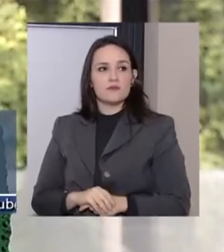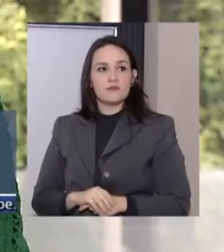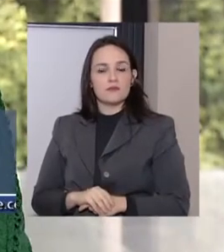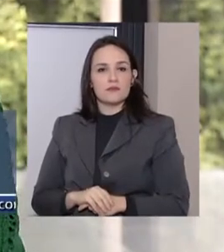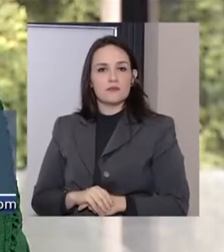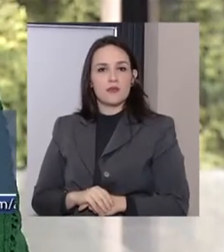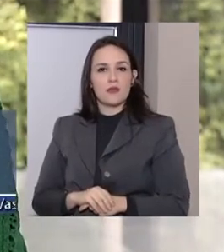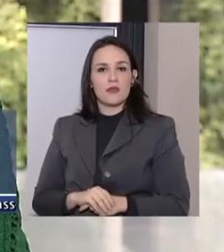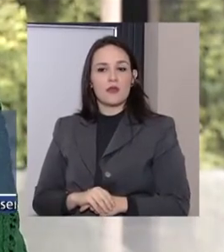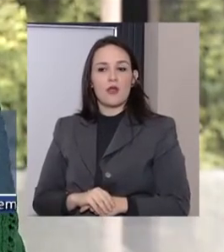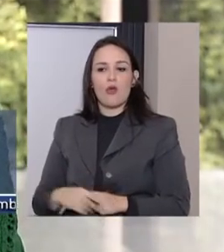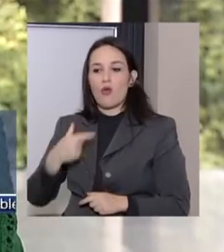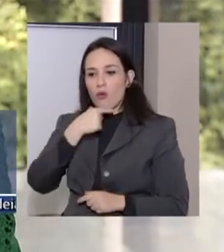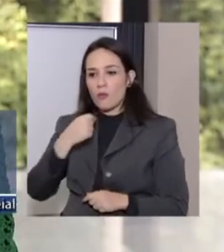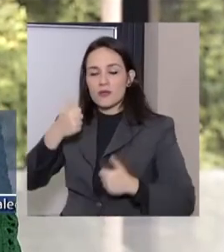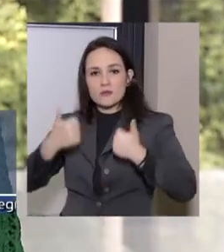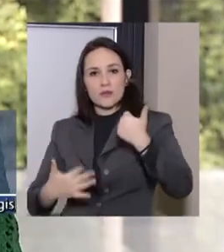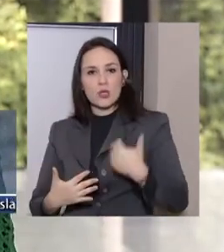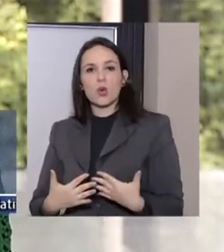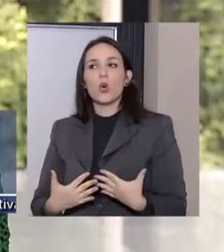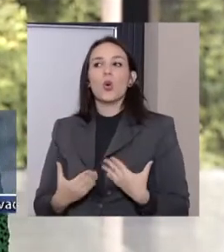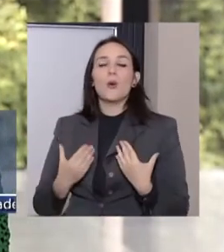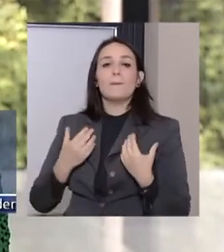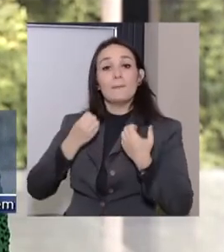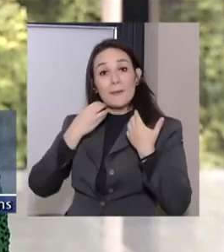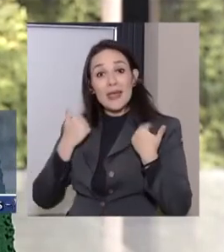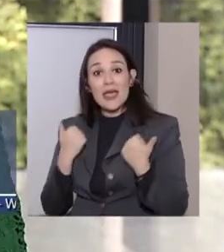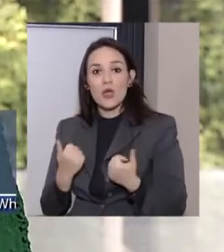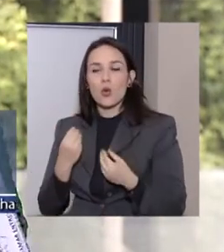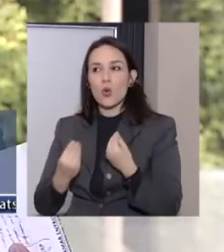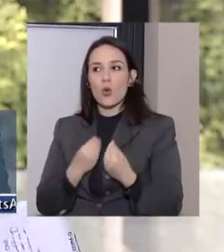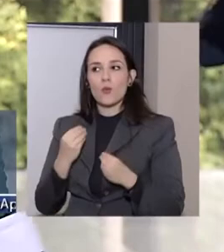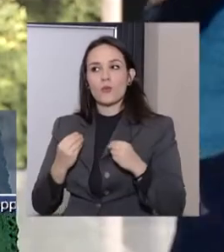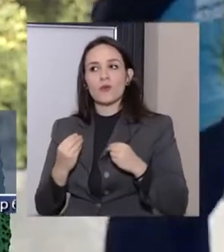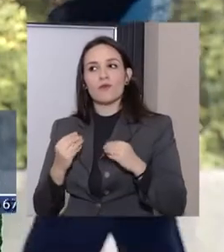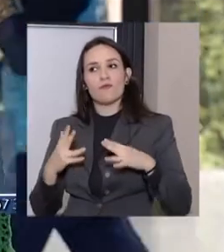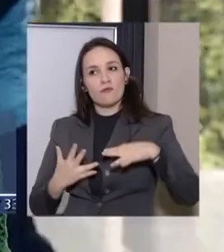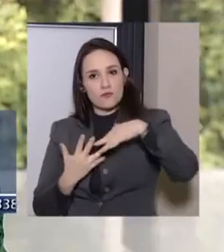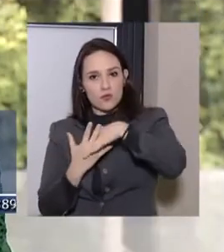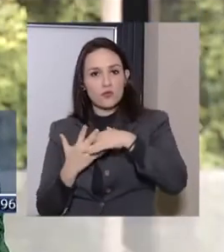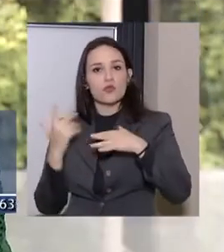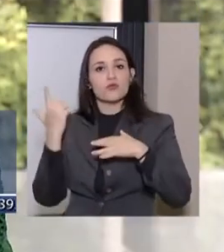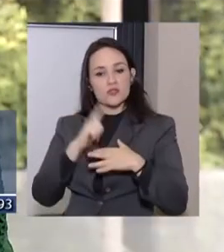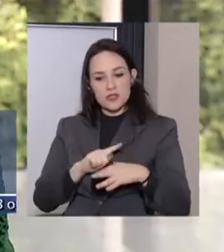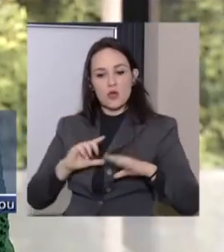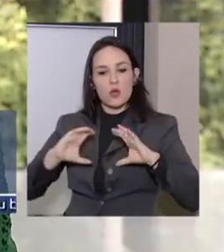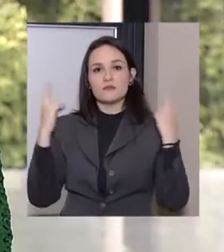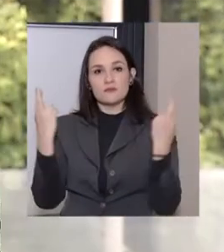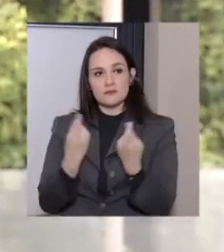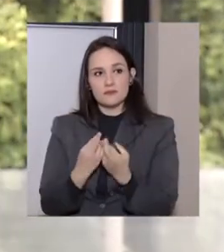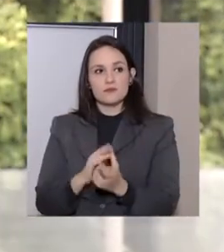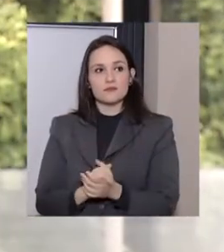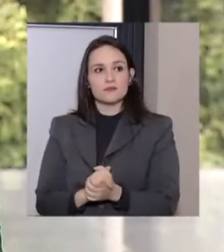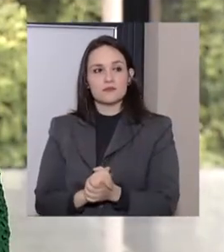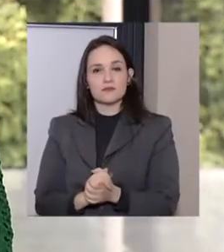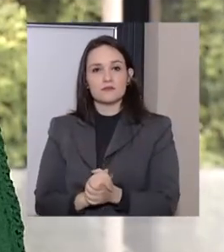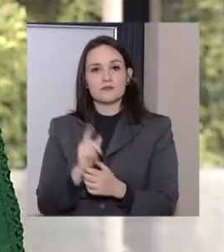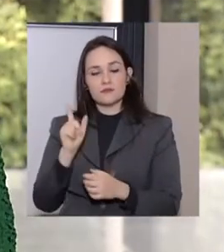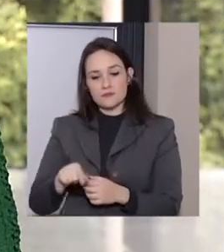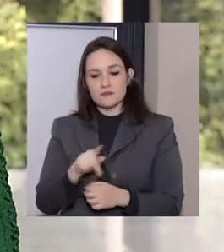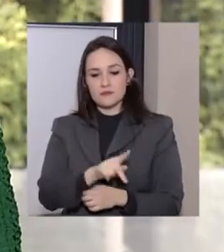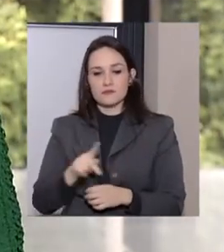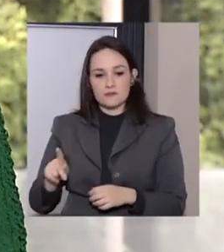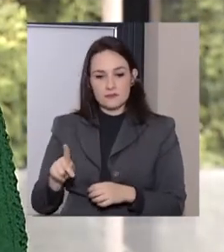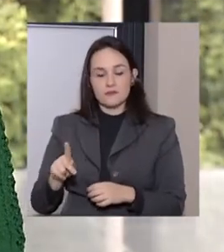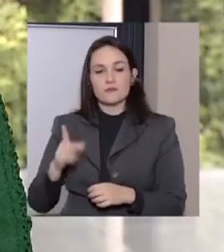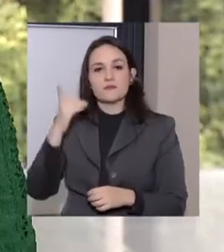ampla explicação de que forma a Universidade Federal se comportou nesse momento de pandemia. O presidente da Casa de Leis,